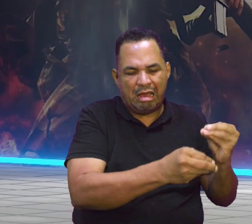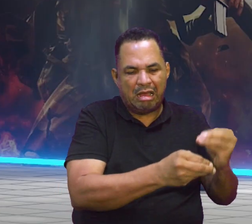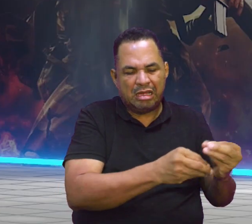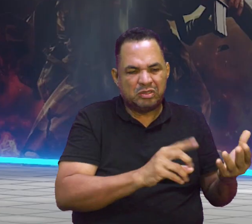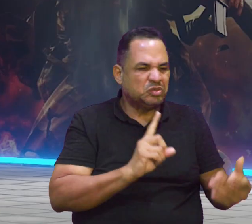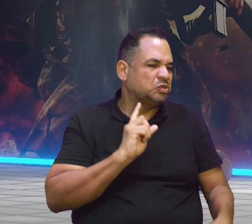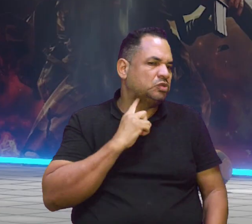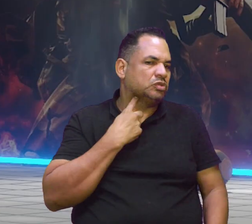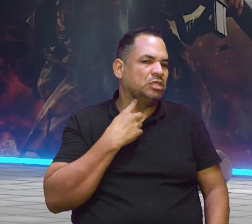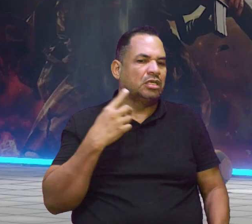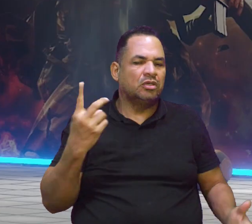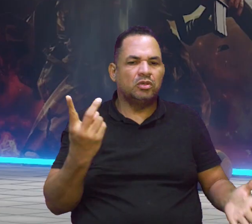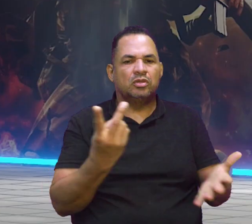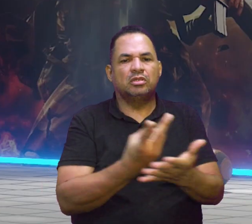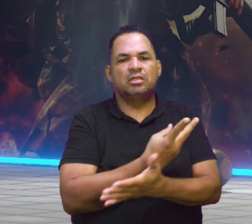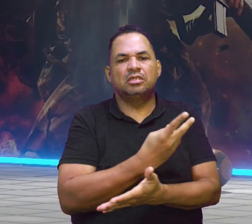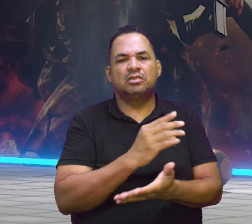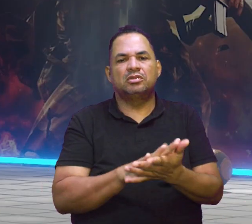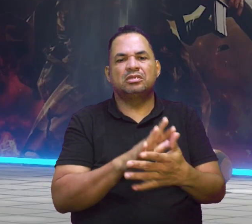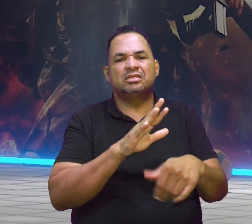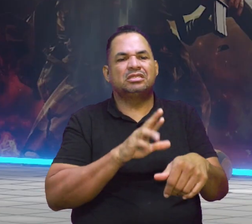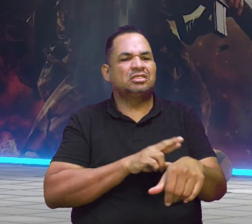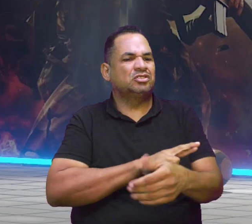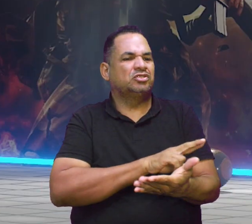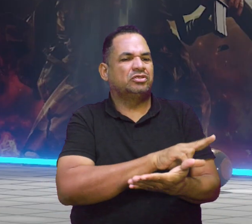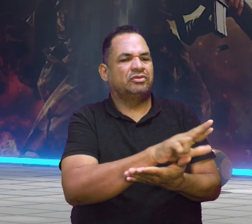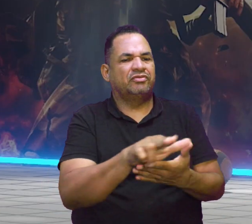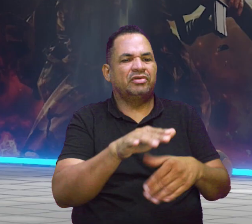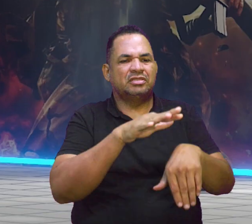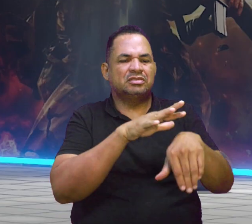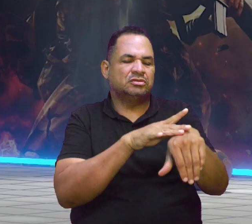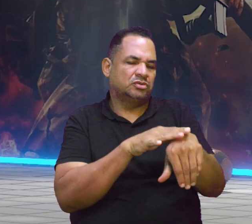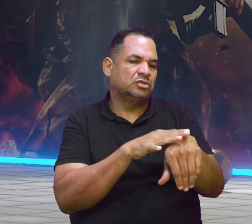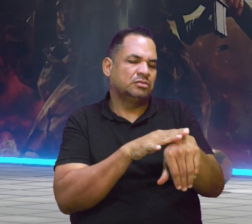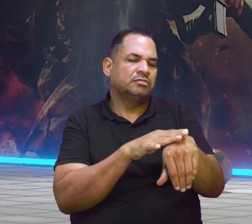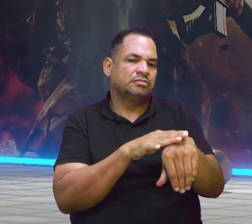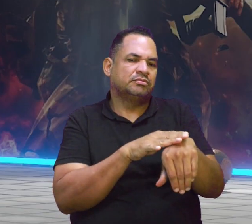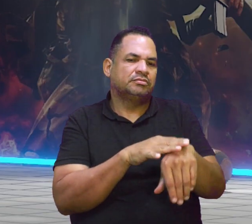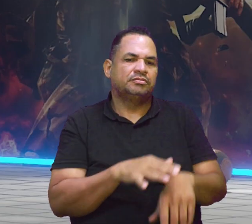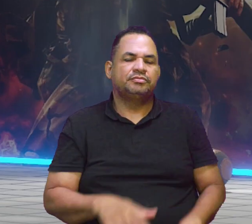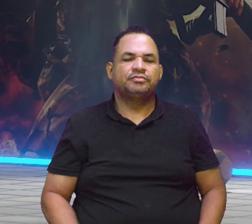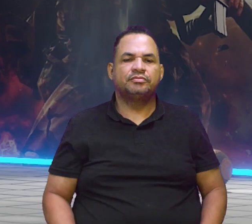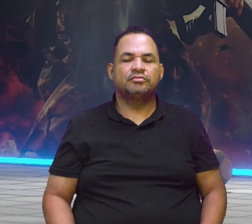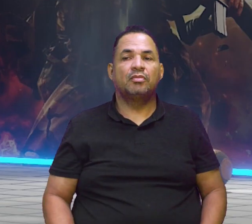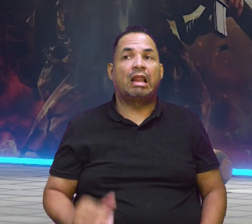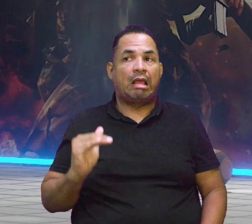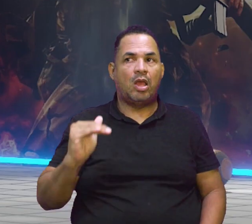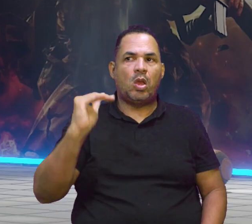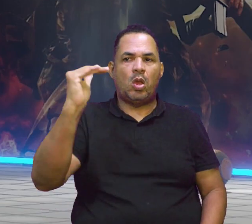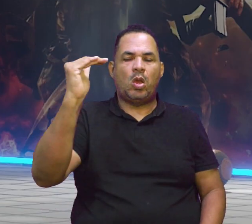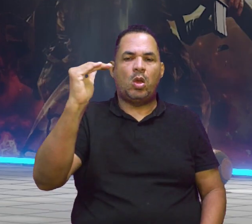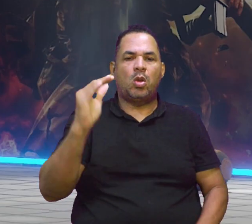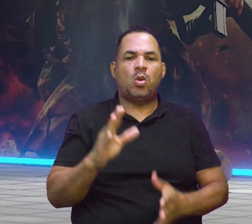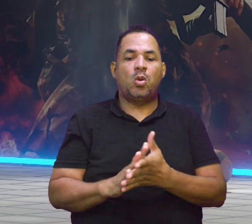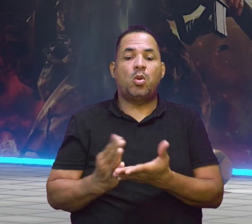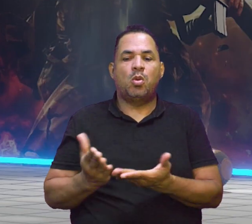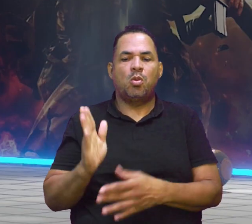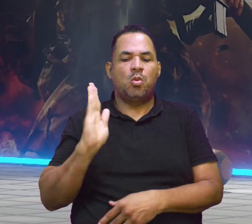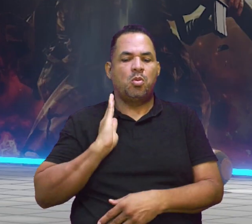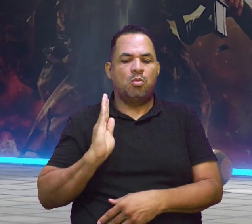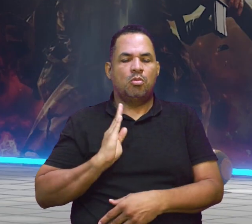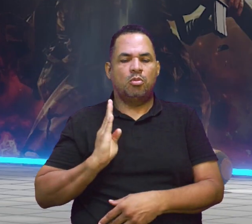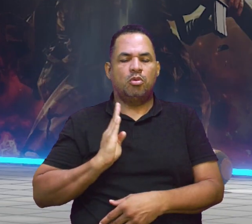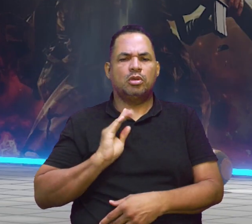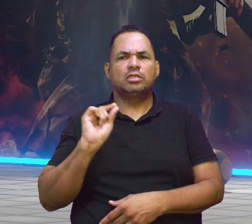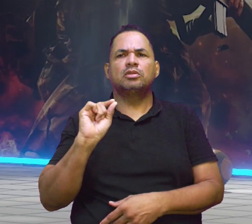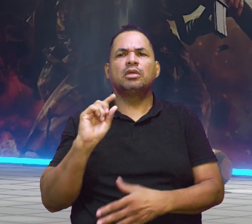o quê? Vai gerar muitas doenças. Então, a elite vai ligar os pontos. O que está gerando